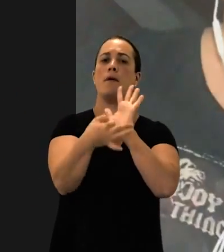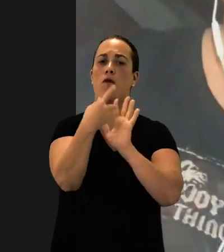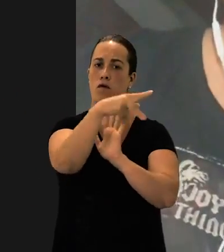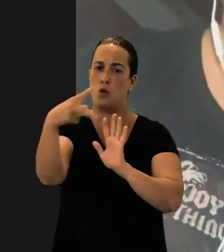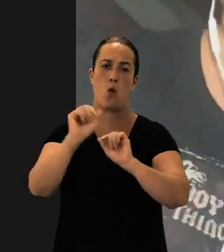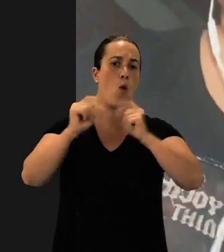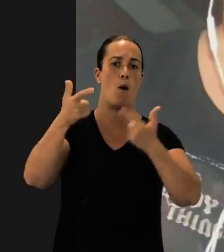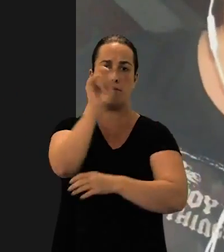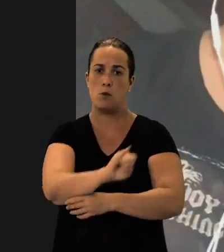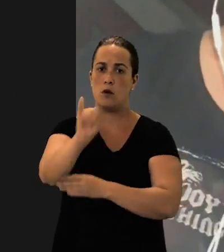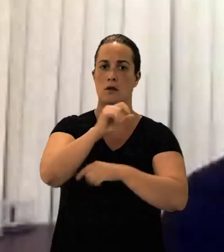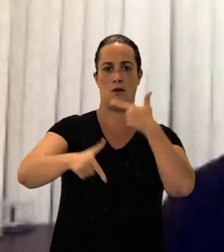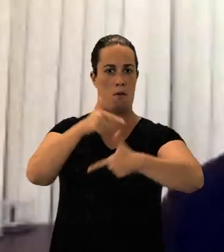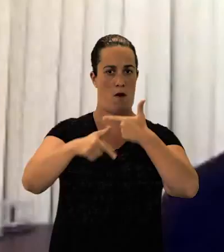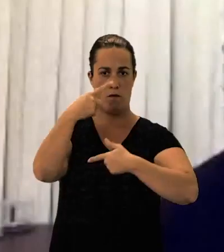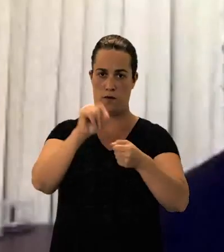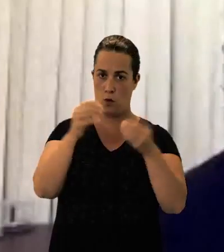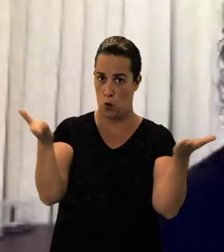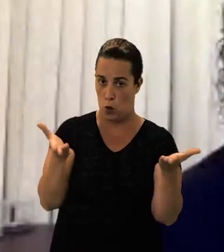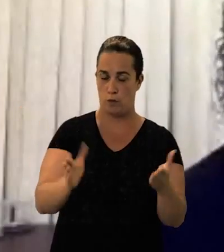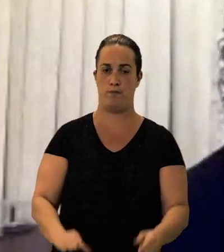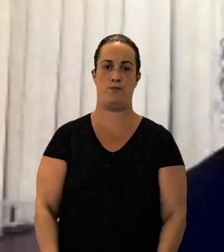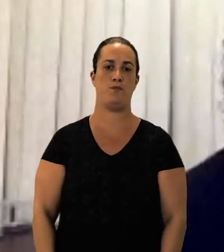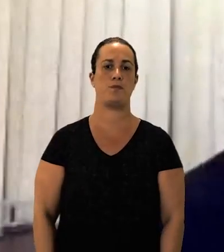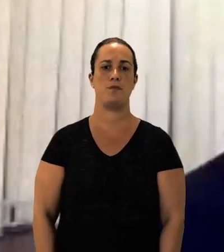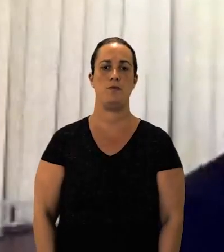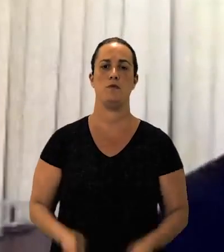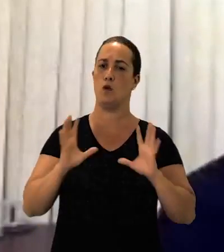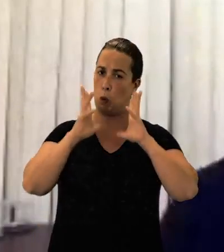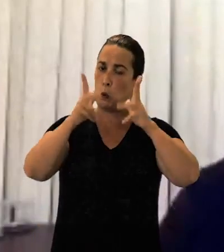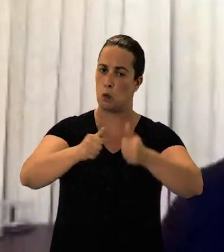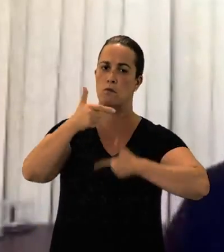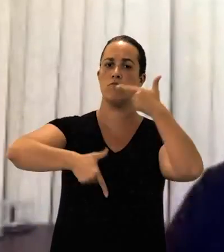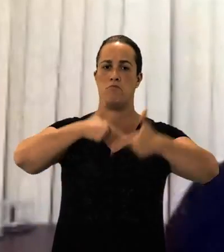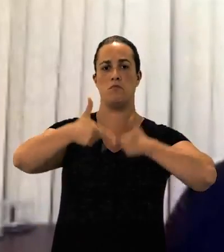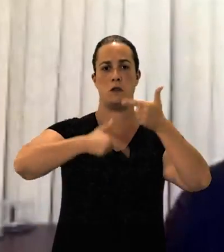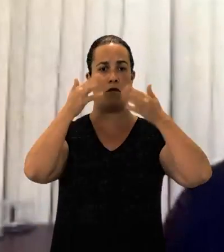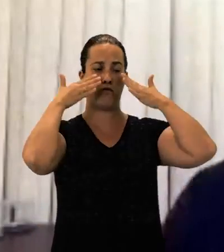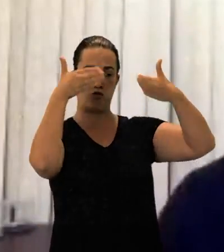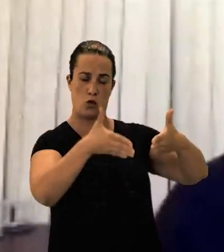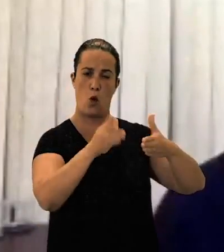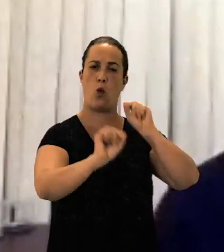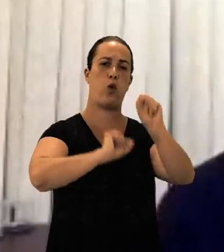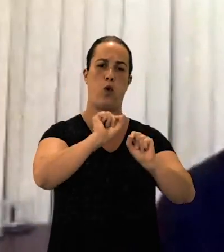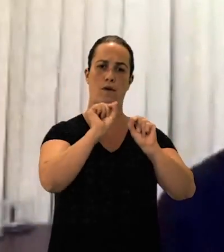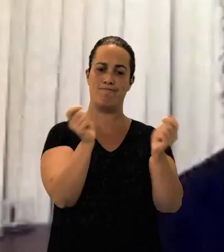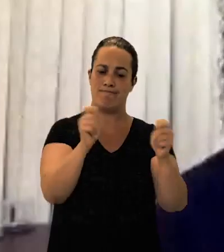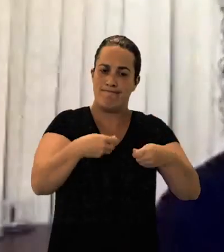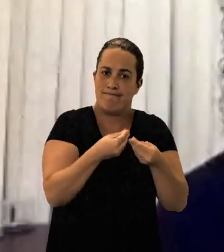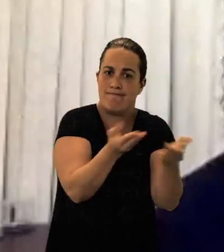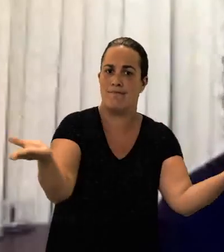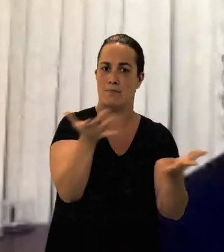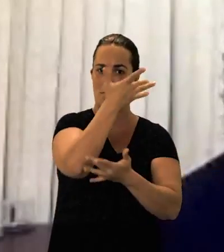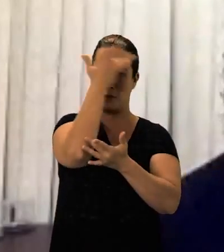trabalho que vocês realizam hoje? Todo o trabalho que é realizado com um foco de possibilitar que mais pessoas tenham acesso